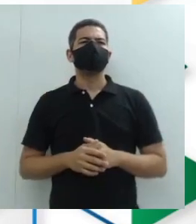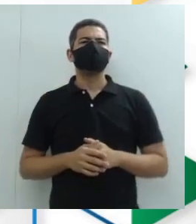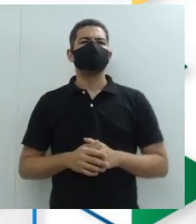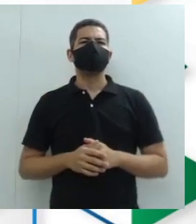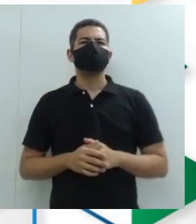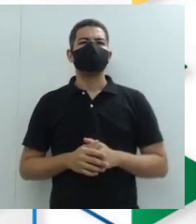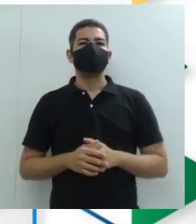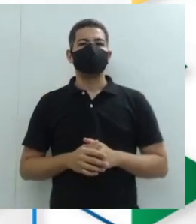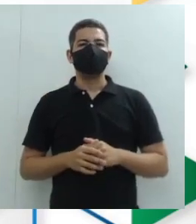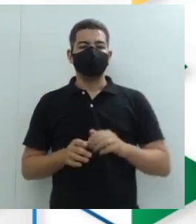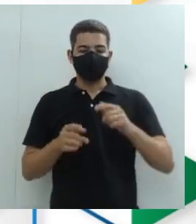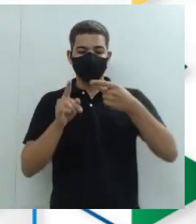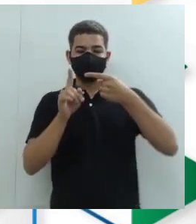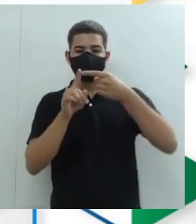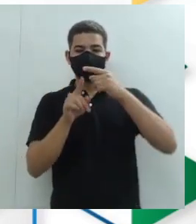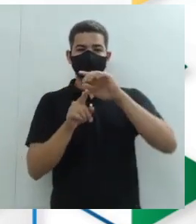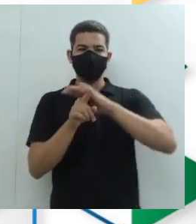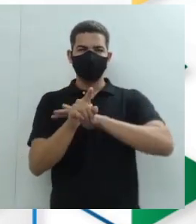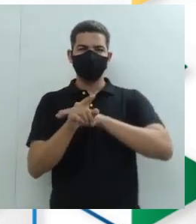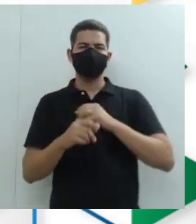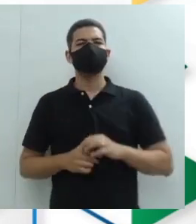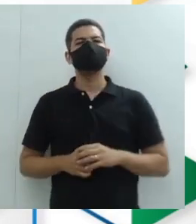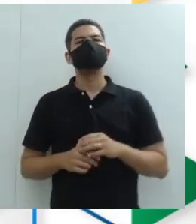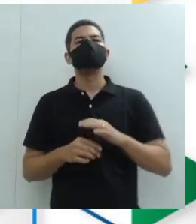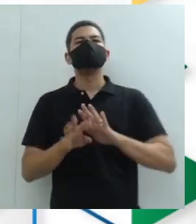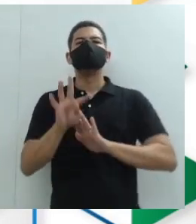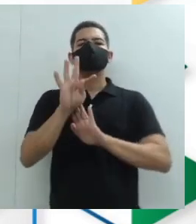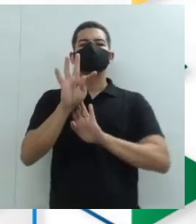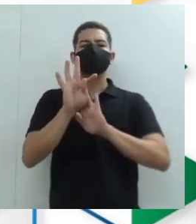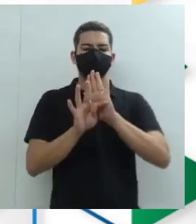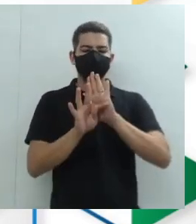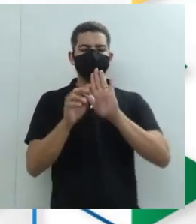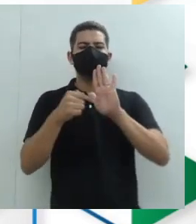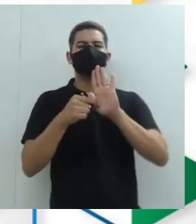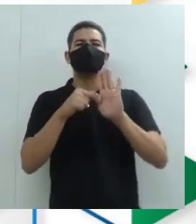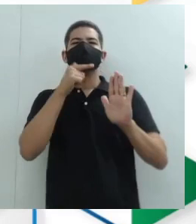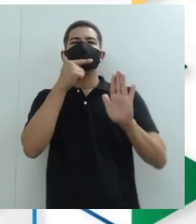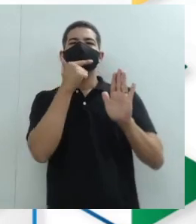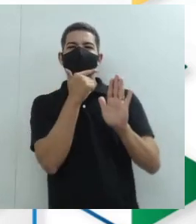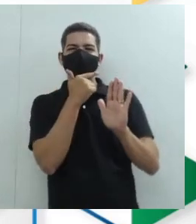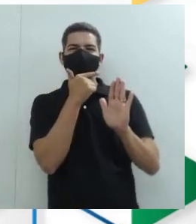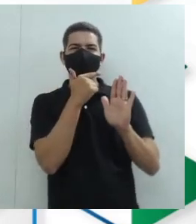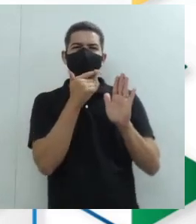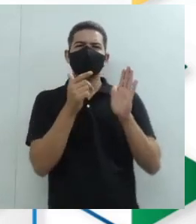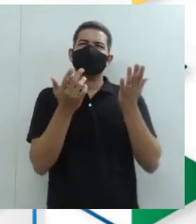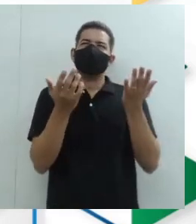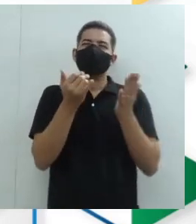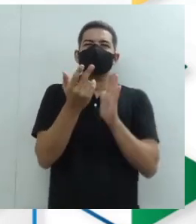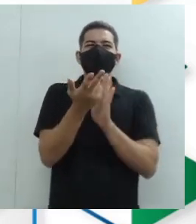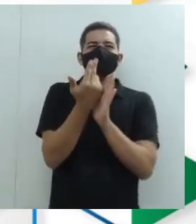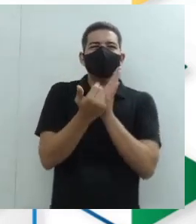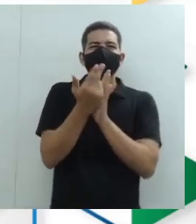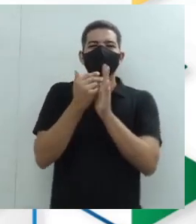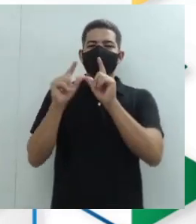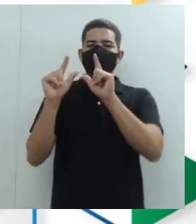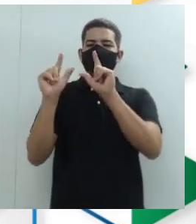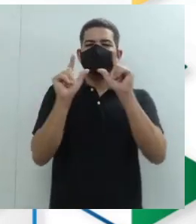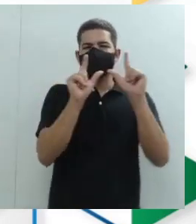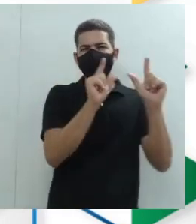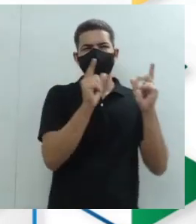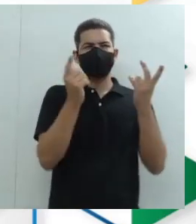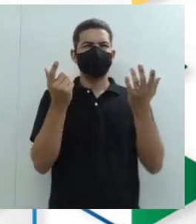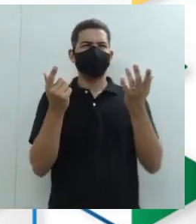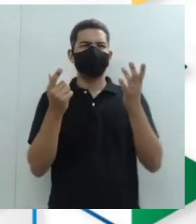primeira pergunta é a seguinte: você já leu textos que trazem humor, como as charges,